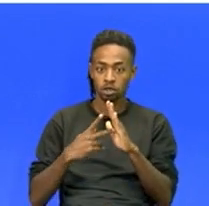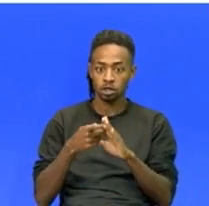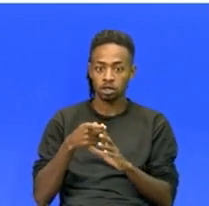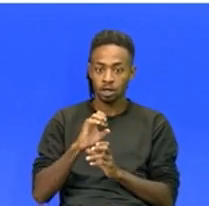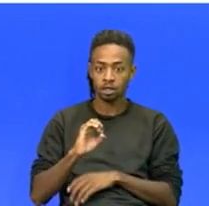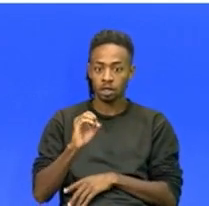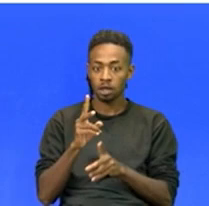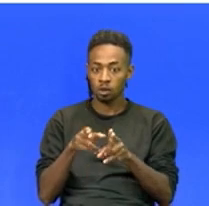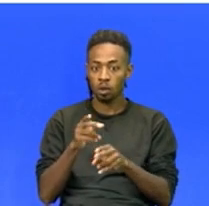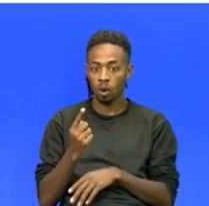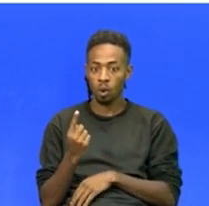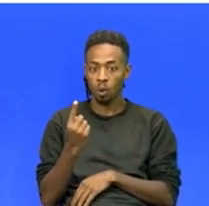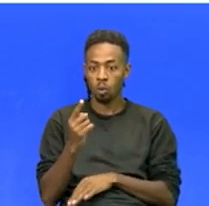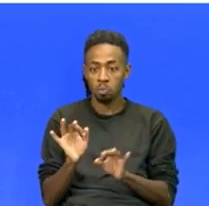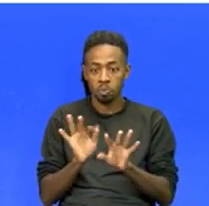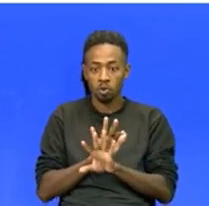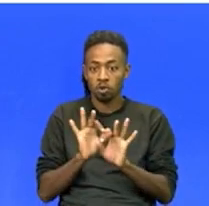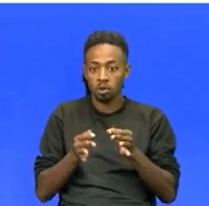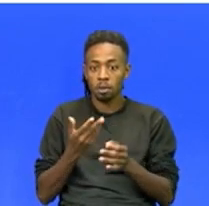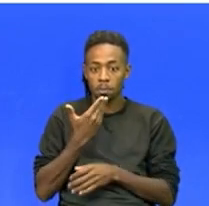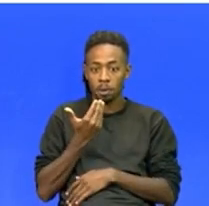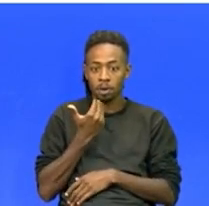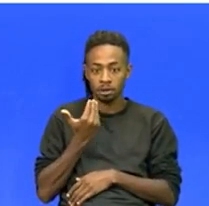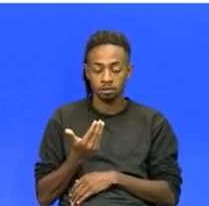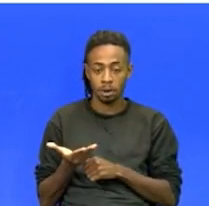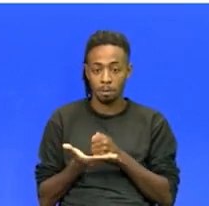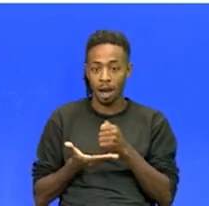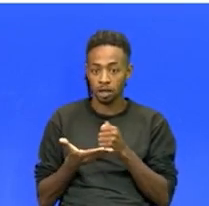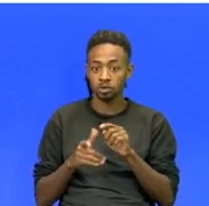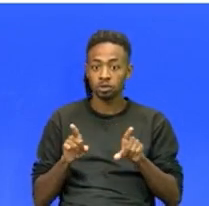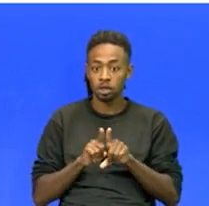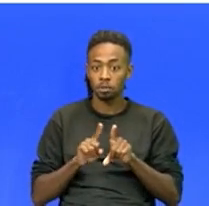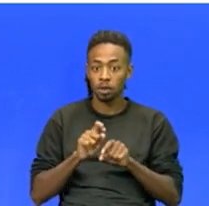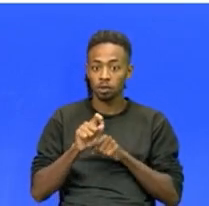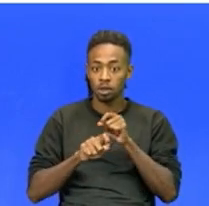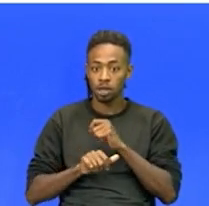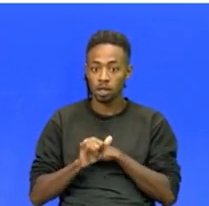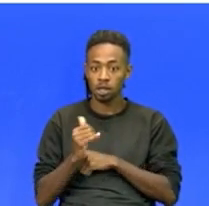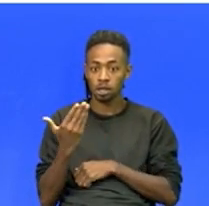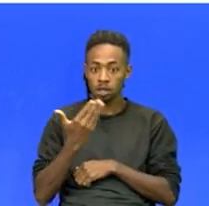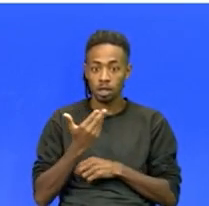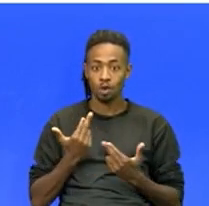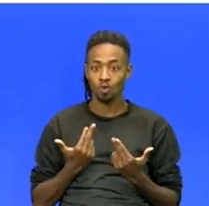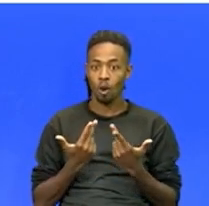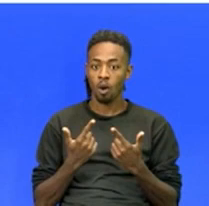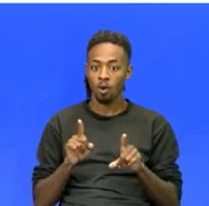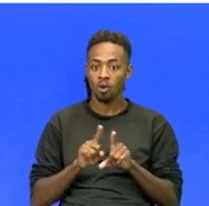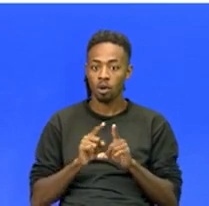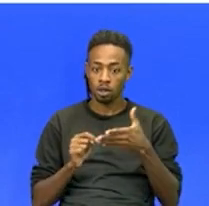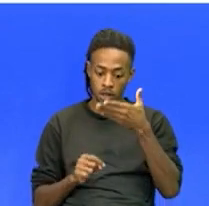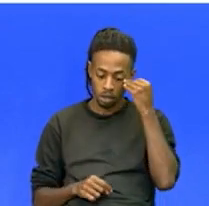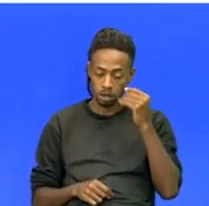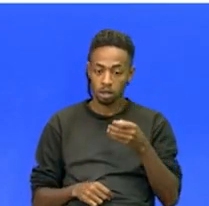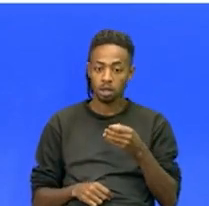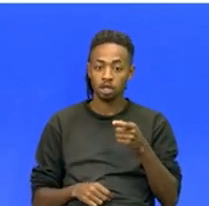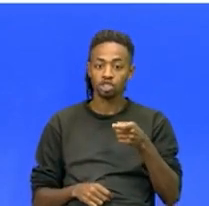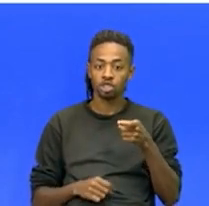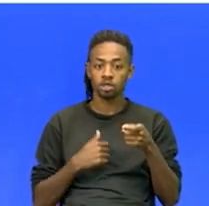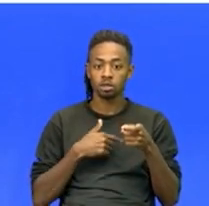que é igual a 1. Isso é o princípio básico da derivada. Tá? E agora para o y, a mesma coisa. A gente esquece do x